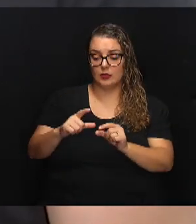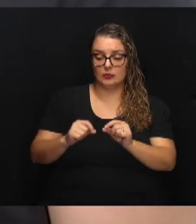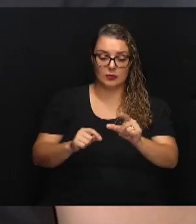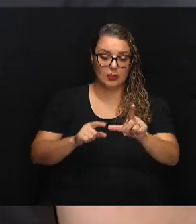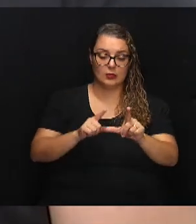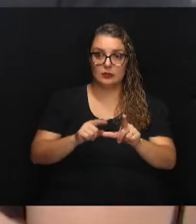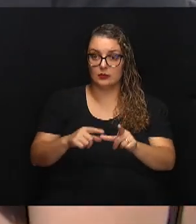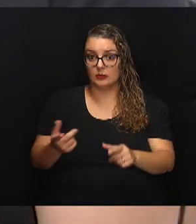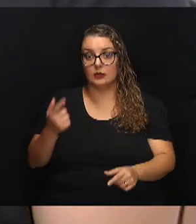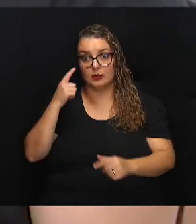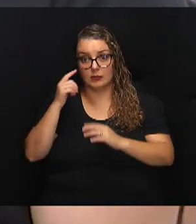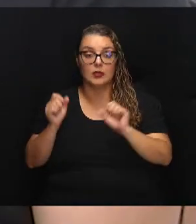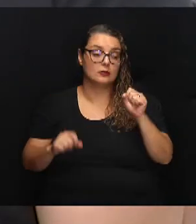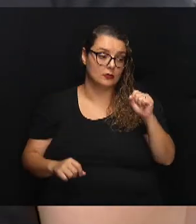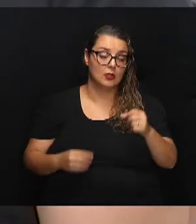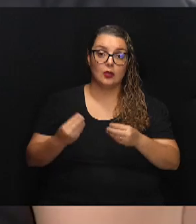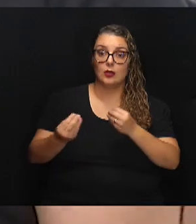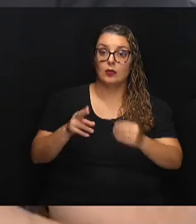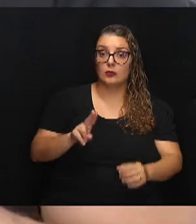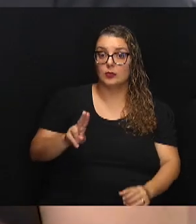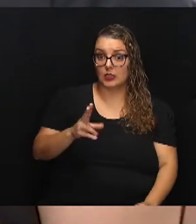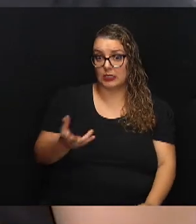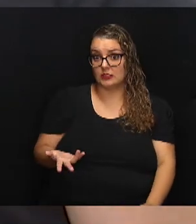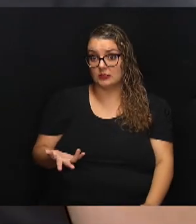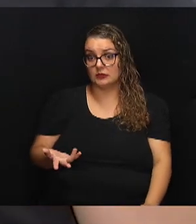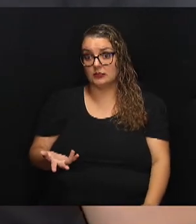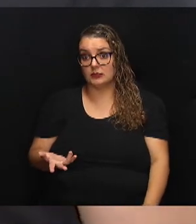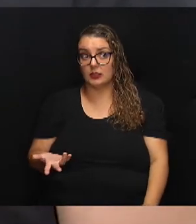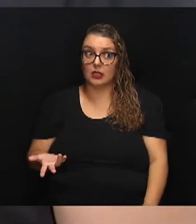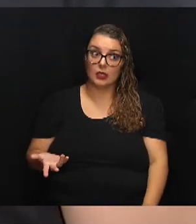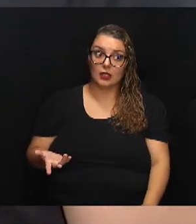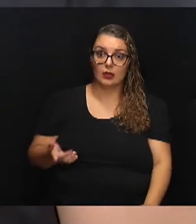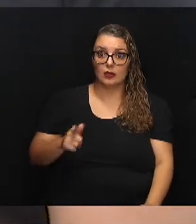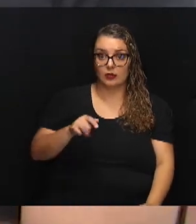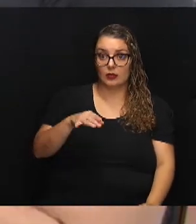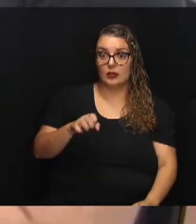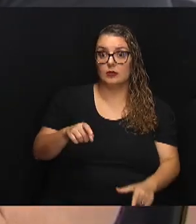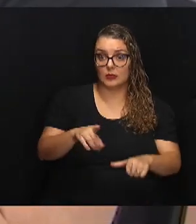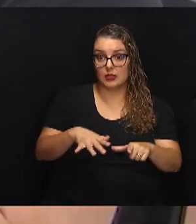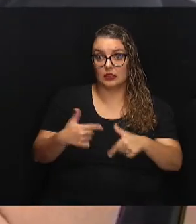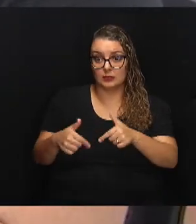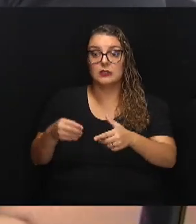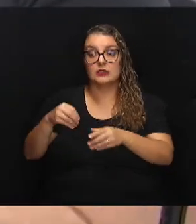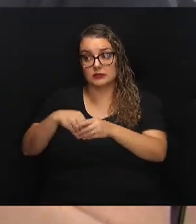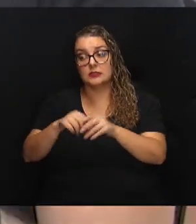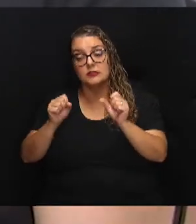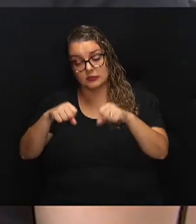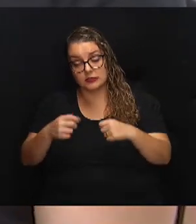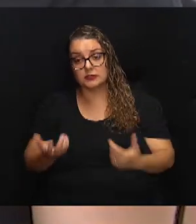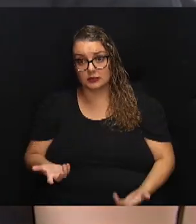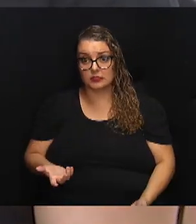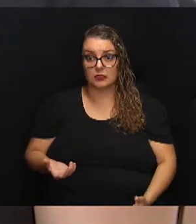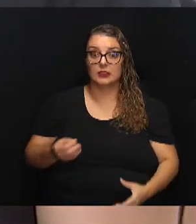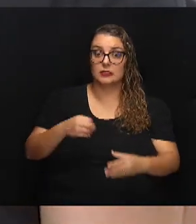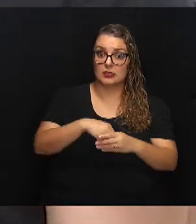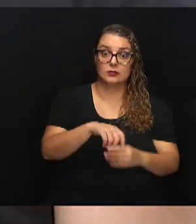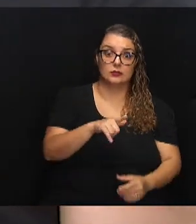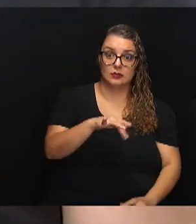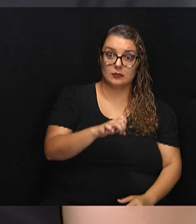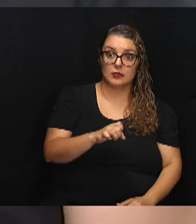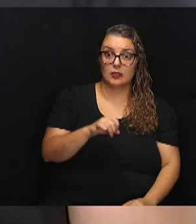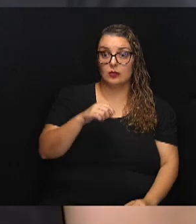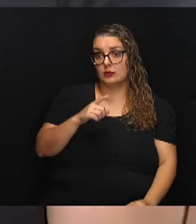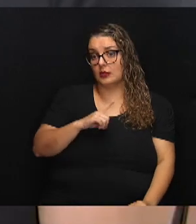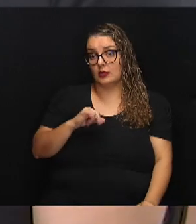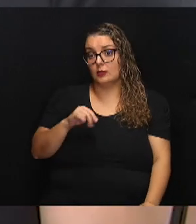letras, né? Como que a pessoa vai usar ali. Só assim, mas o game designer trabalha com isso? Sim, porque dentro do games tem toda a interface do jogo. Né?